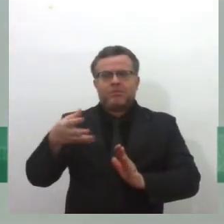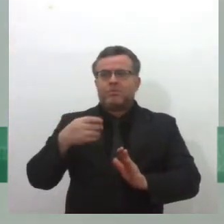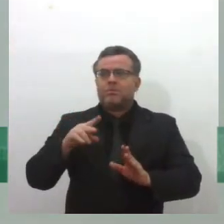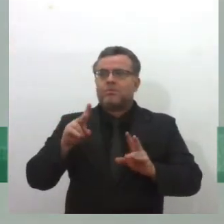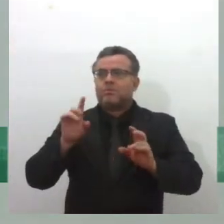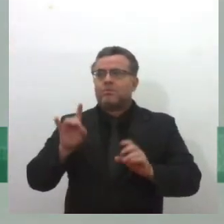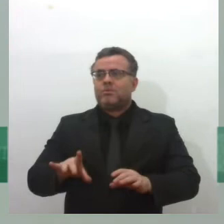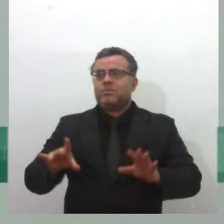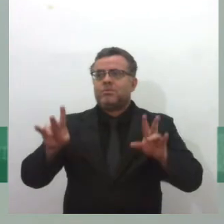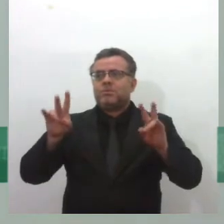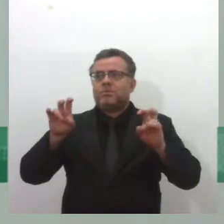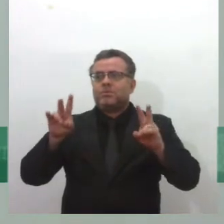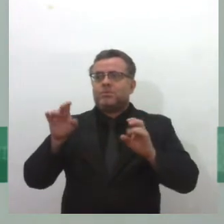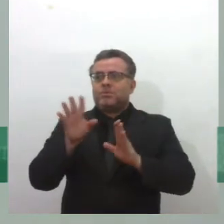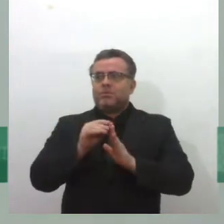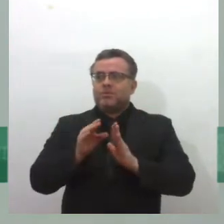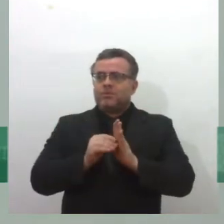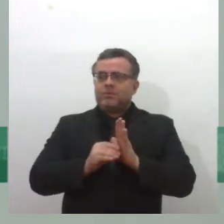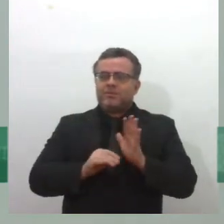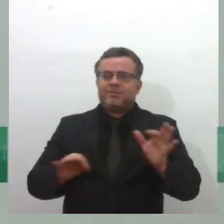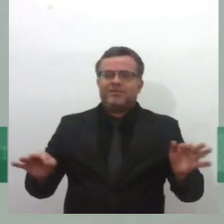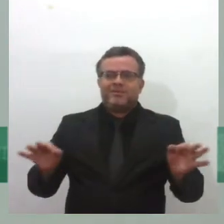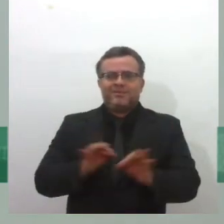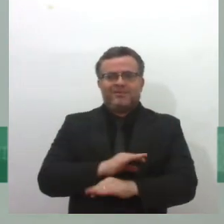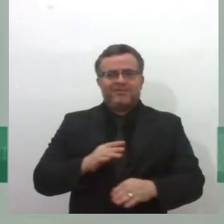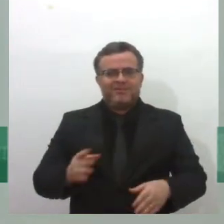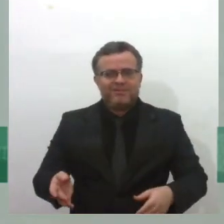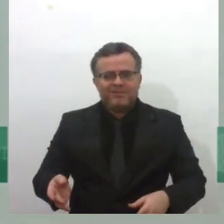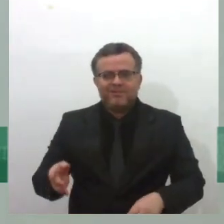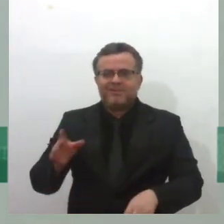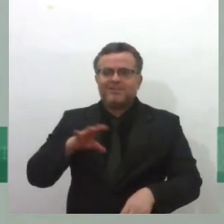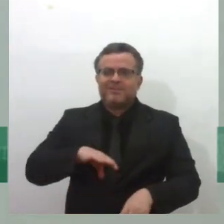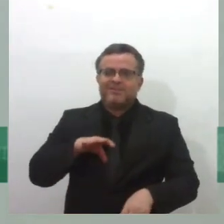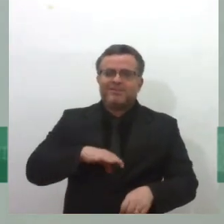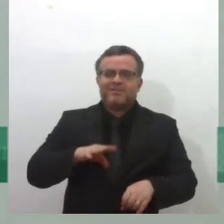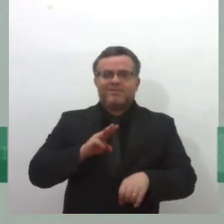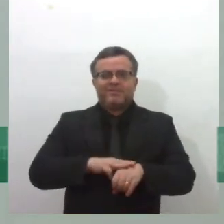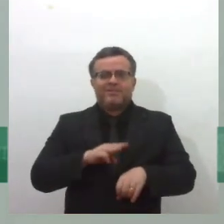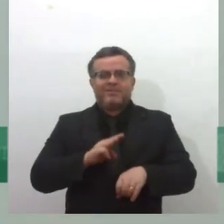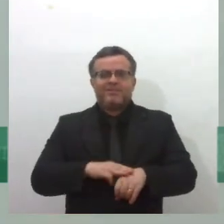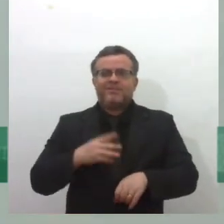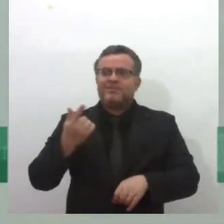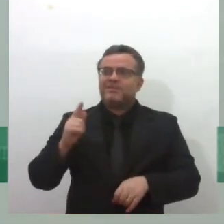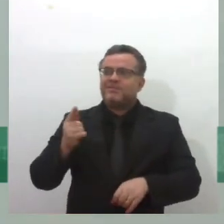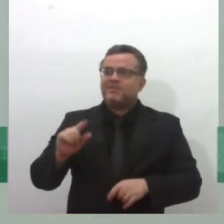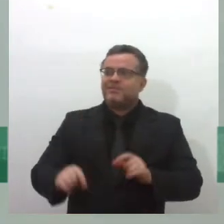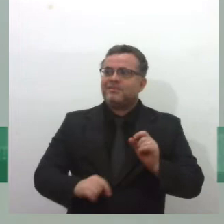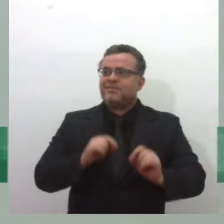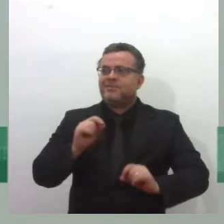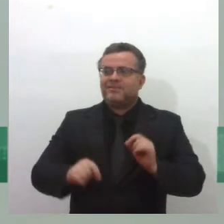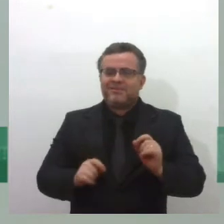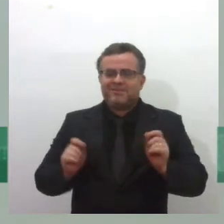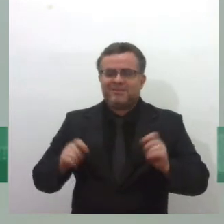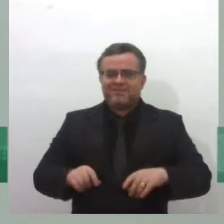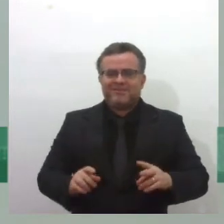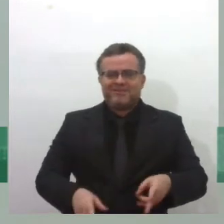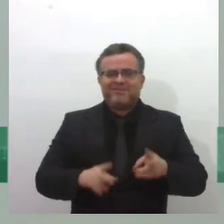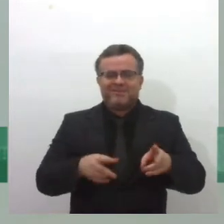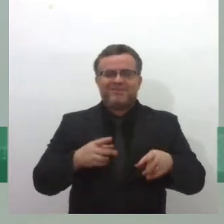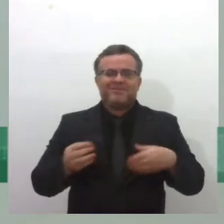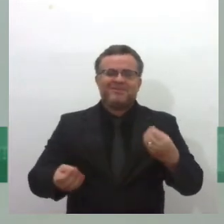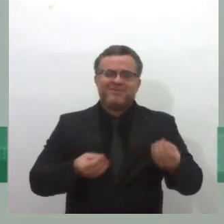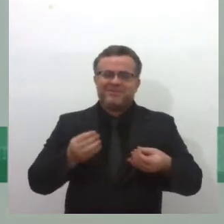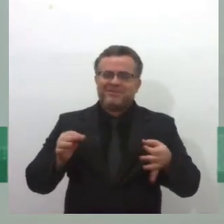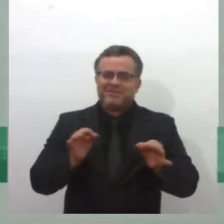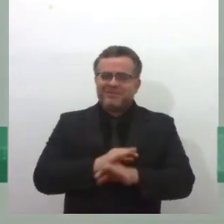se inserem na língua portuguesa, na matemática, na geografia, na história, né, e